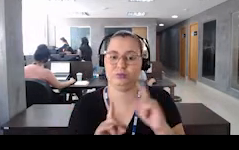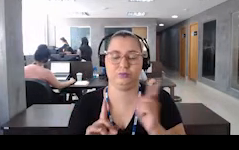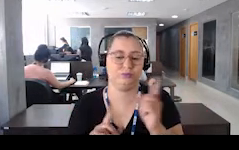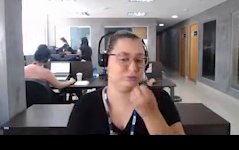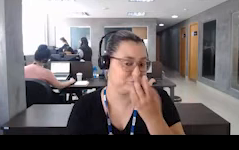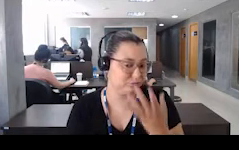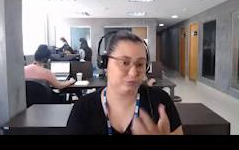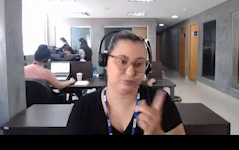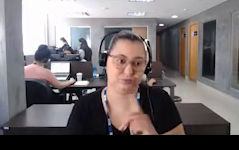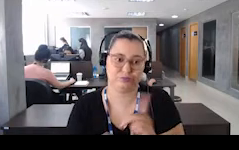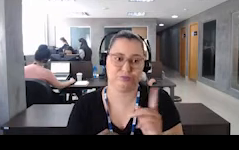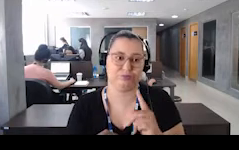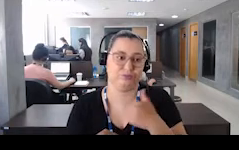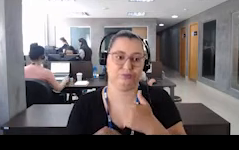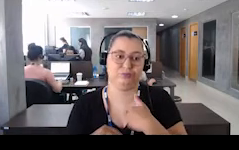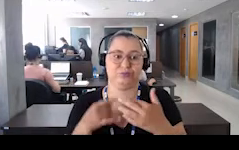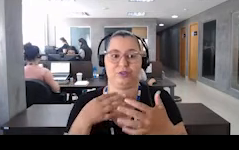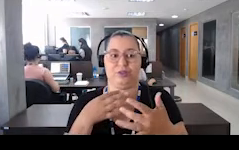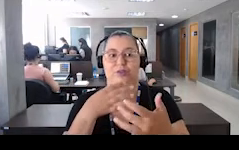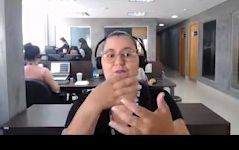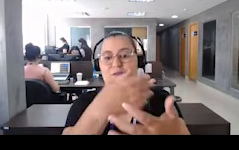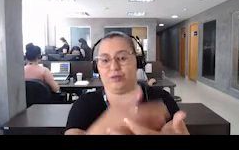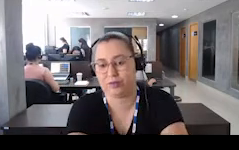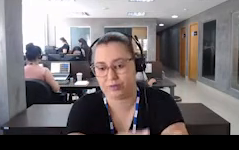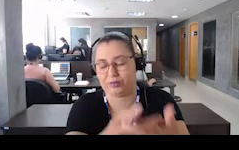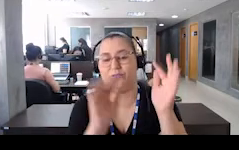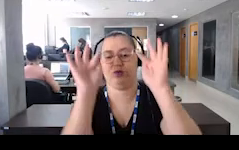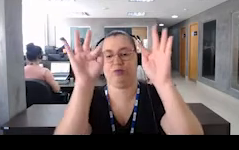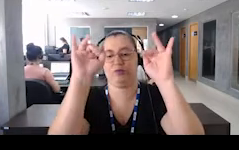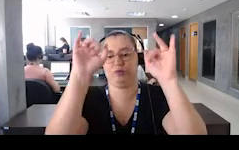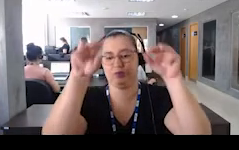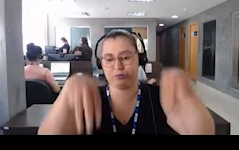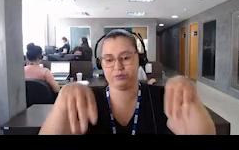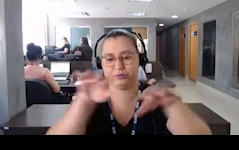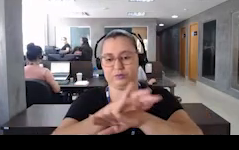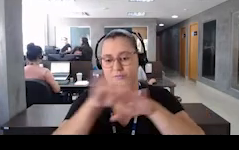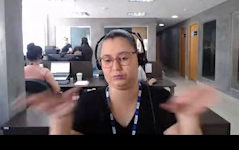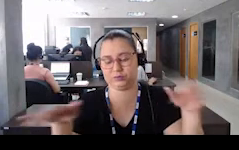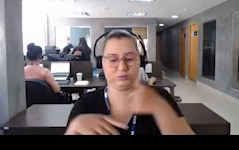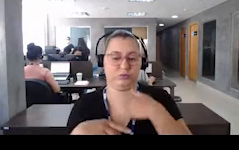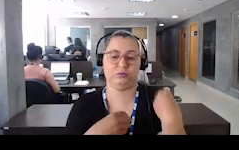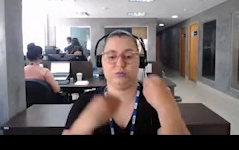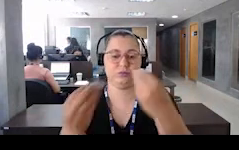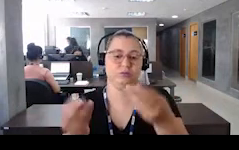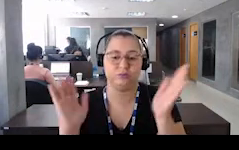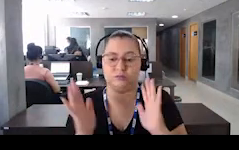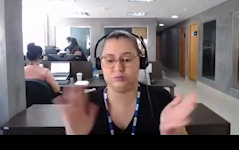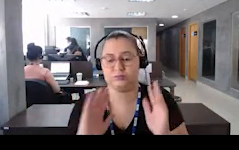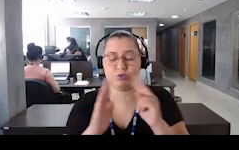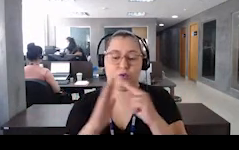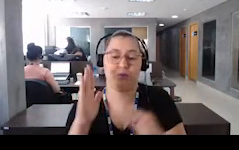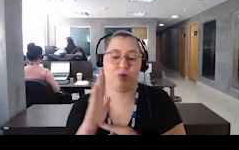não é recomendado vocês deixarem para fazer as atividades perto do prazo final aqui, porque senão vocês não vão conseguir entregar, ou então vocês